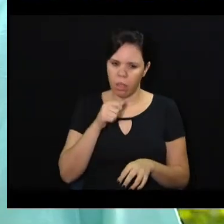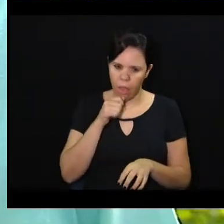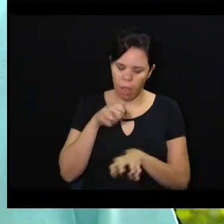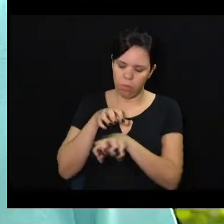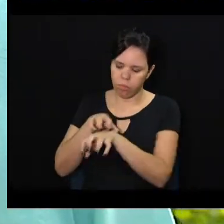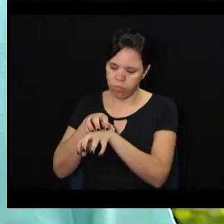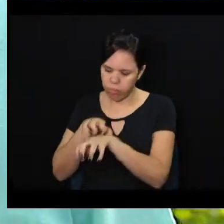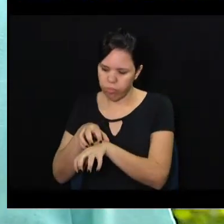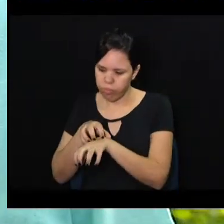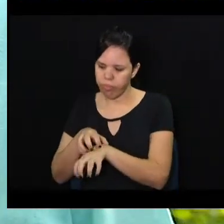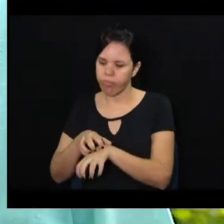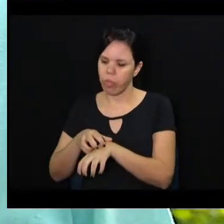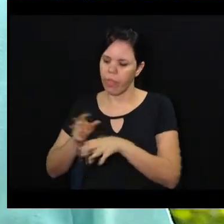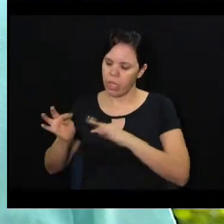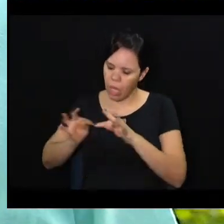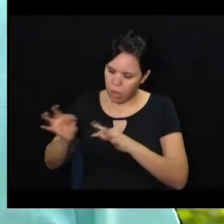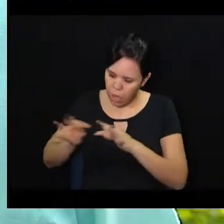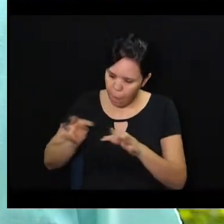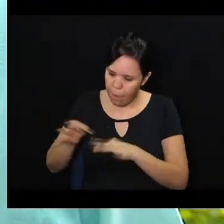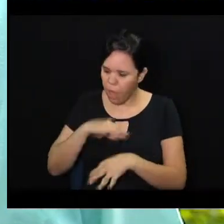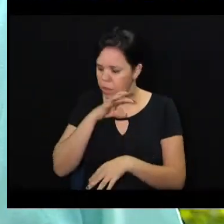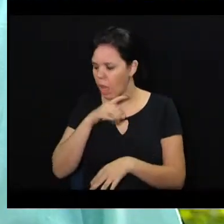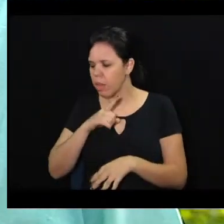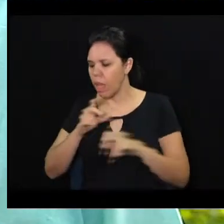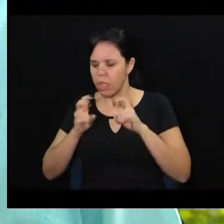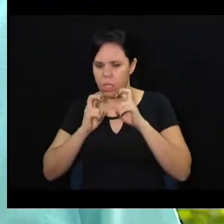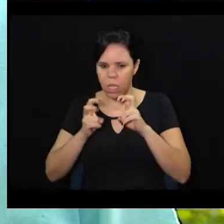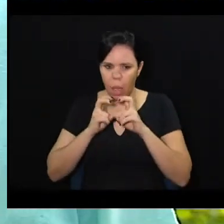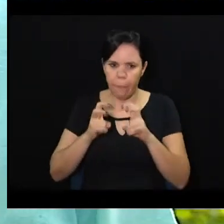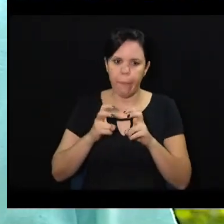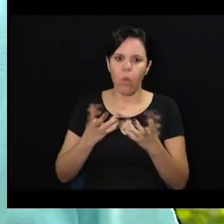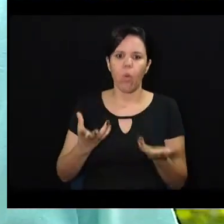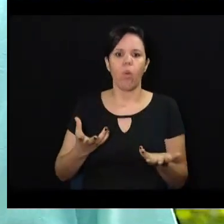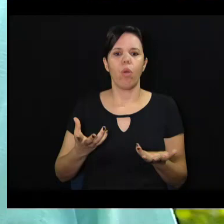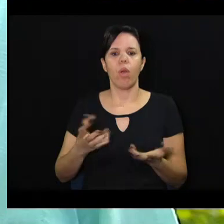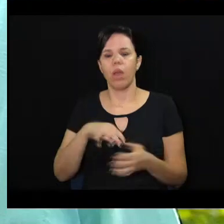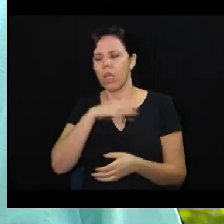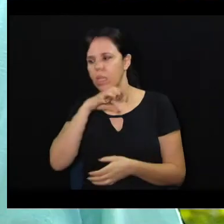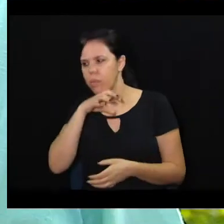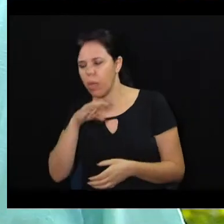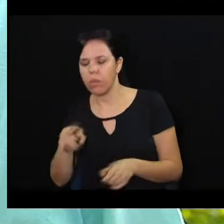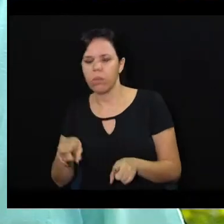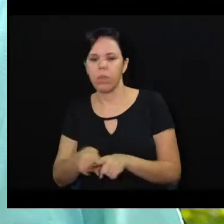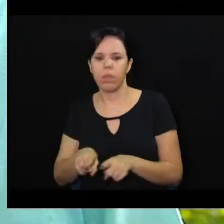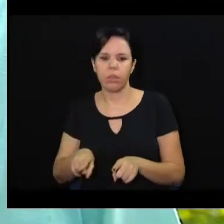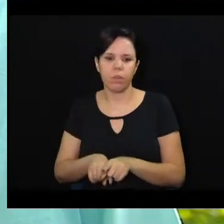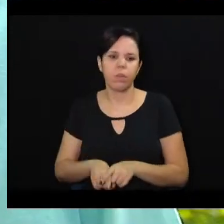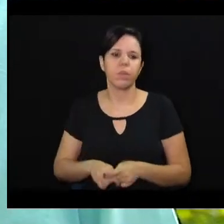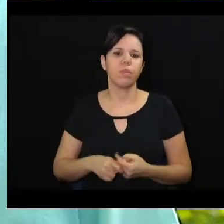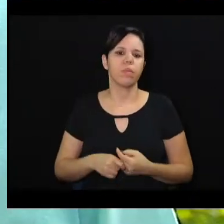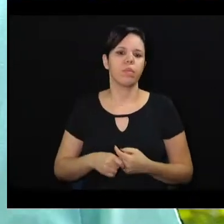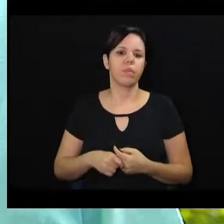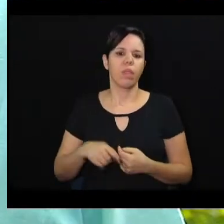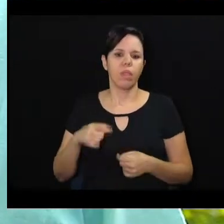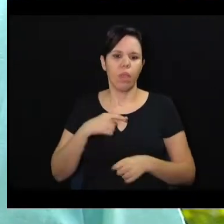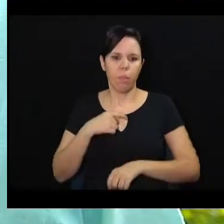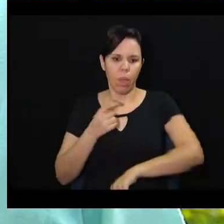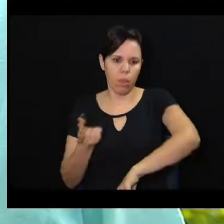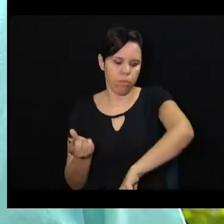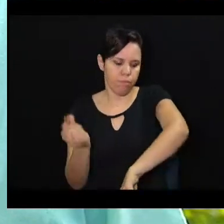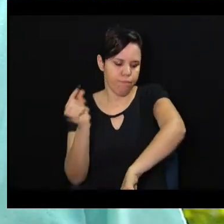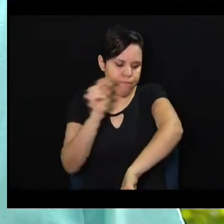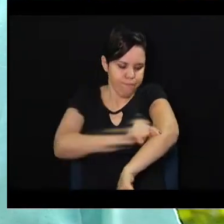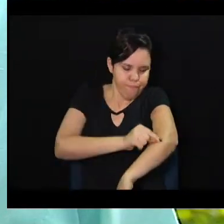unidade móvel, a gente tem o SAMU Animal, a gente tem o programa de cadastramento e microchipagem, tem o